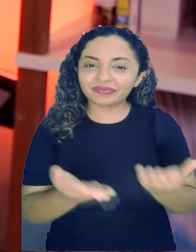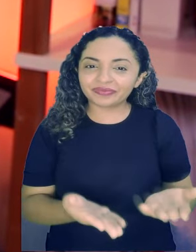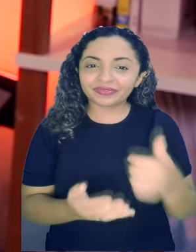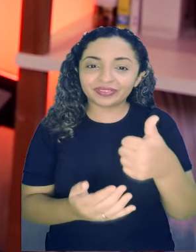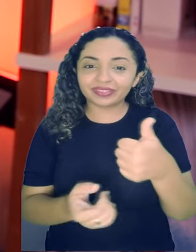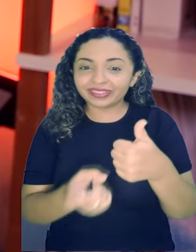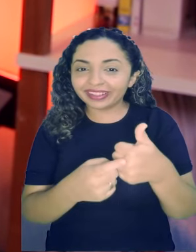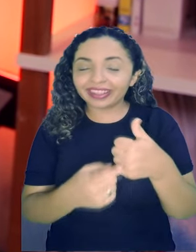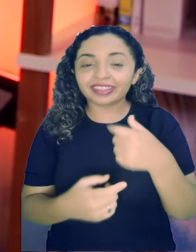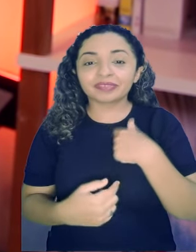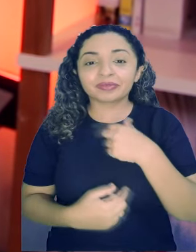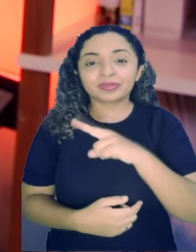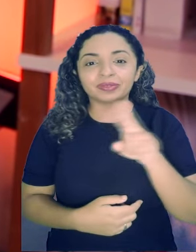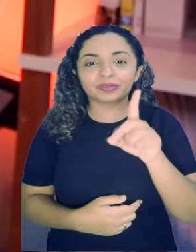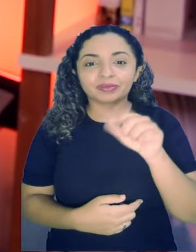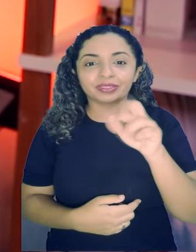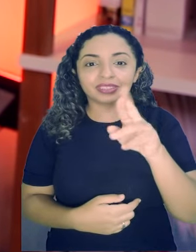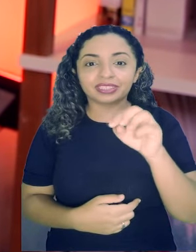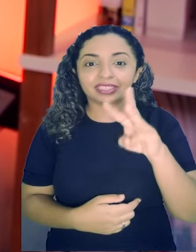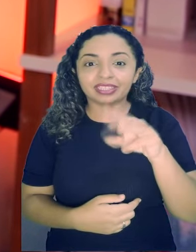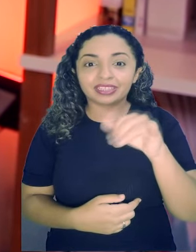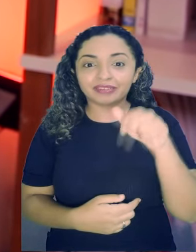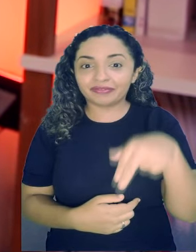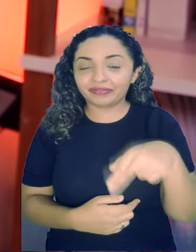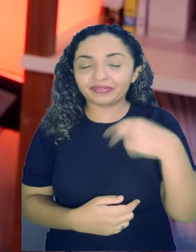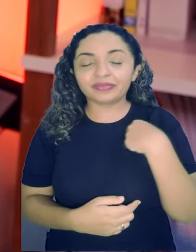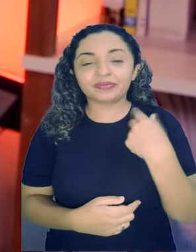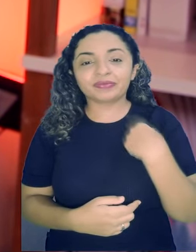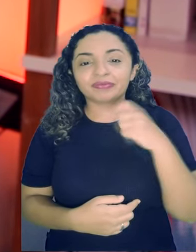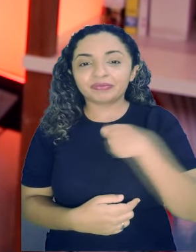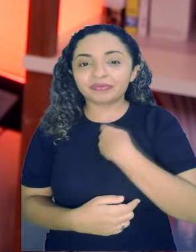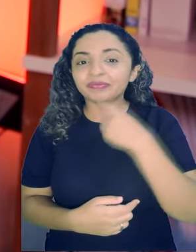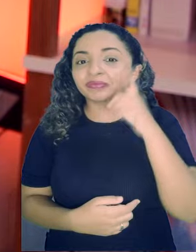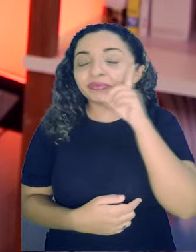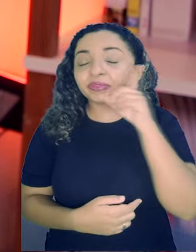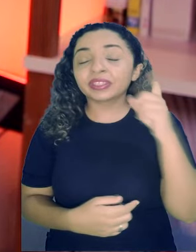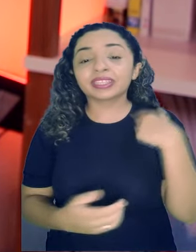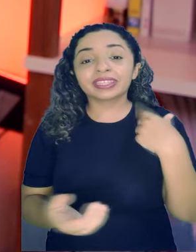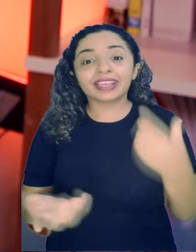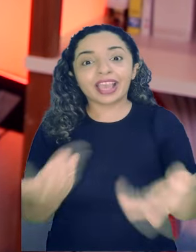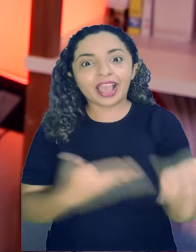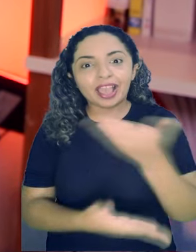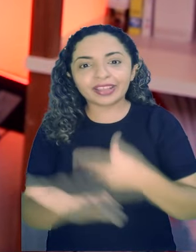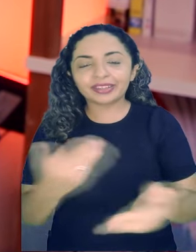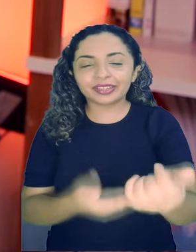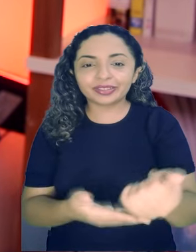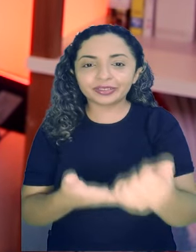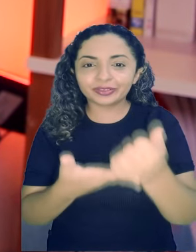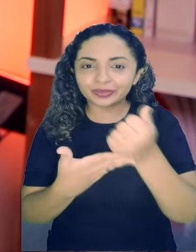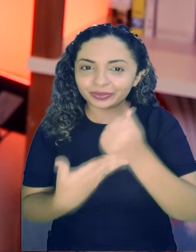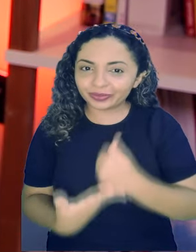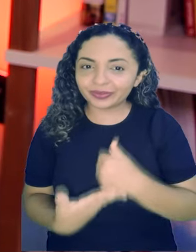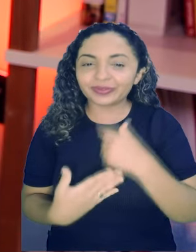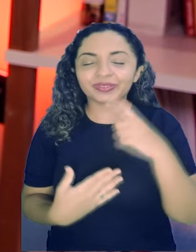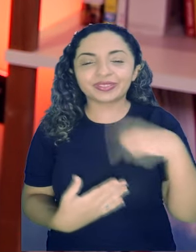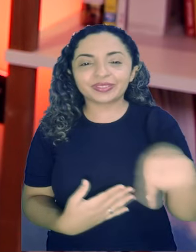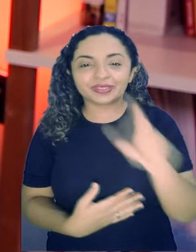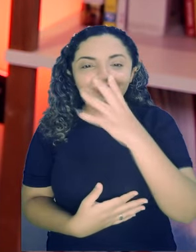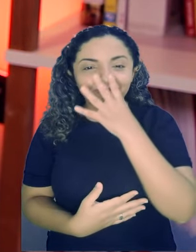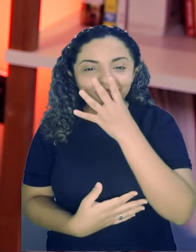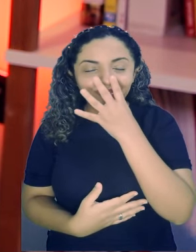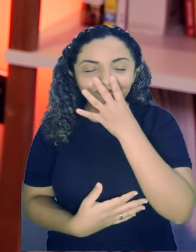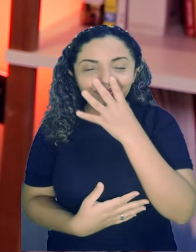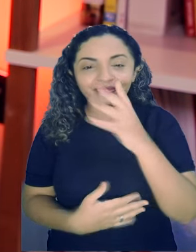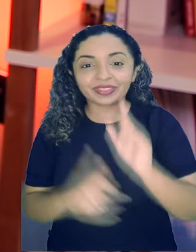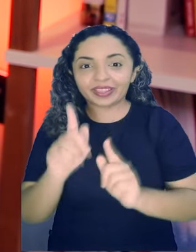no canal, deixar um like, deixar um comentário também, engajar com o nosso trabalho aqui no YouTube. Tudo isso ajuda demais a nossa